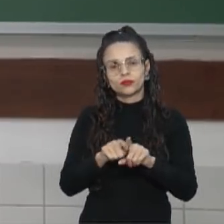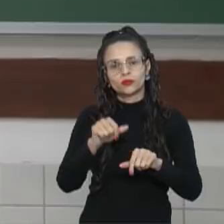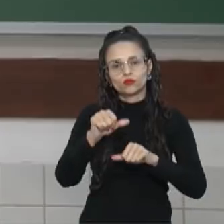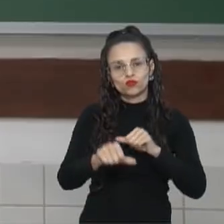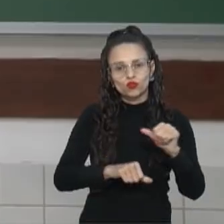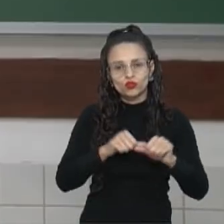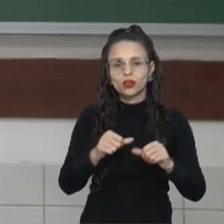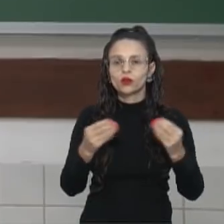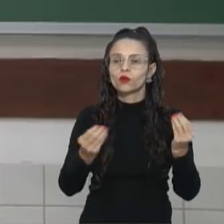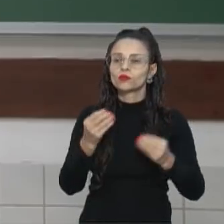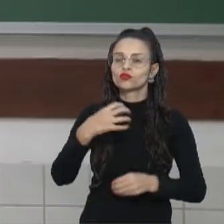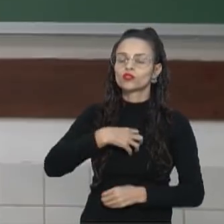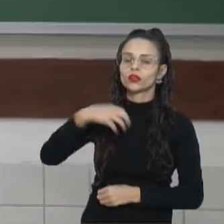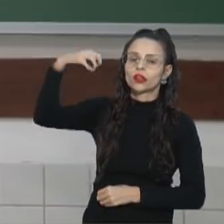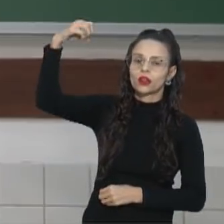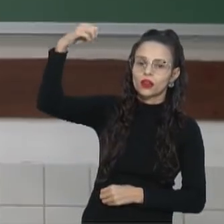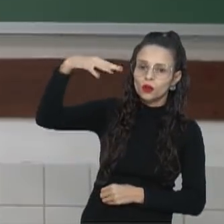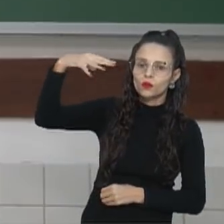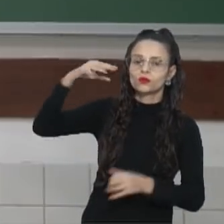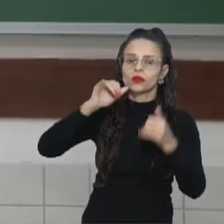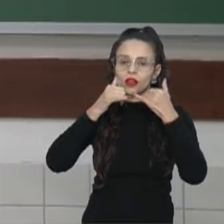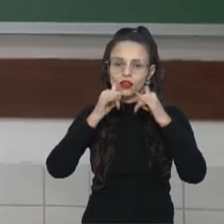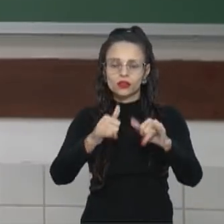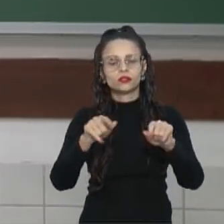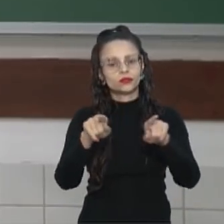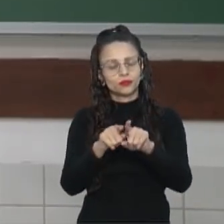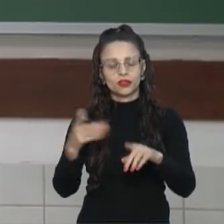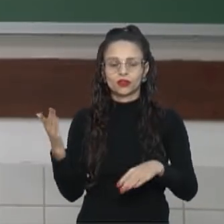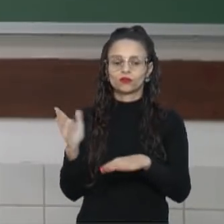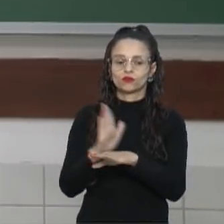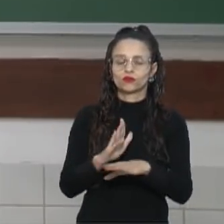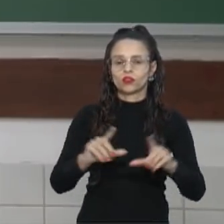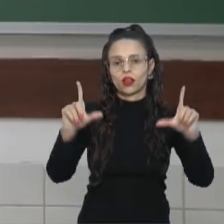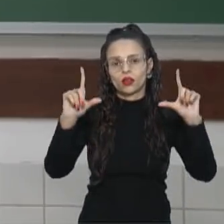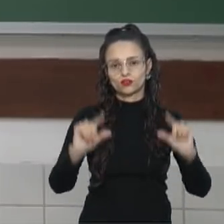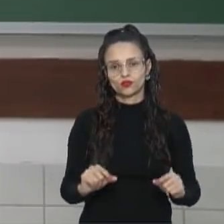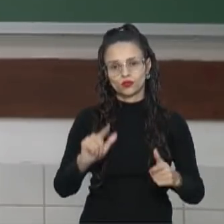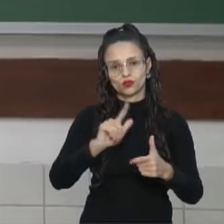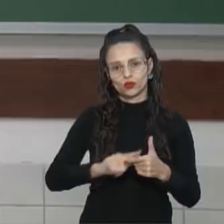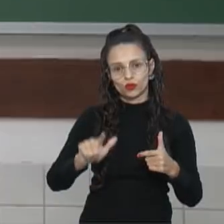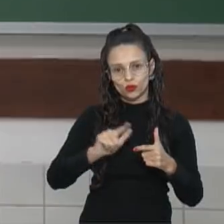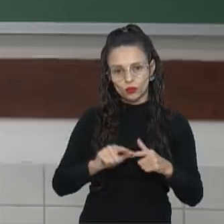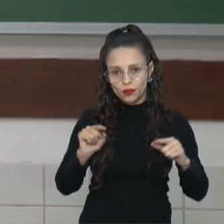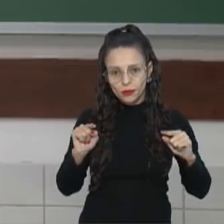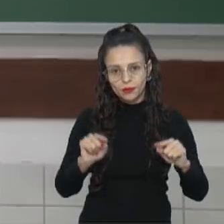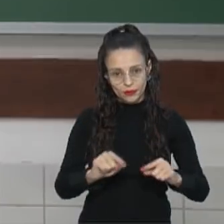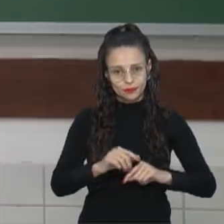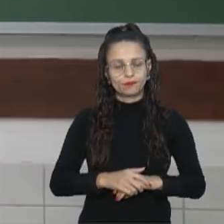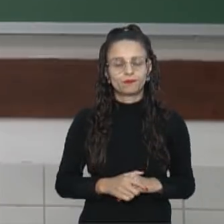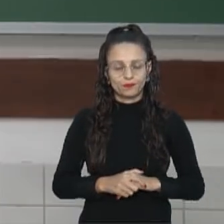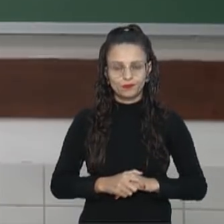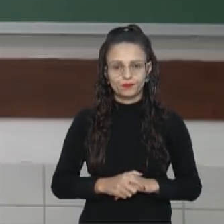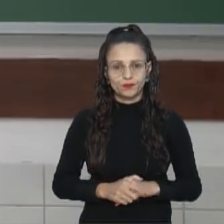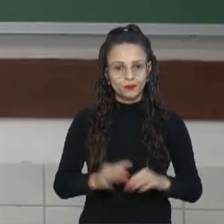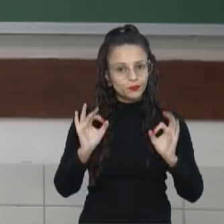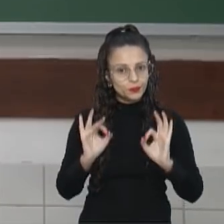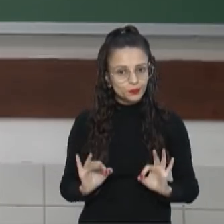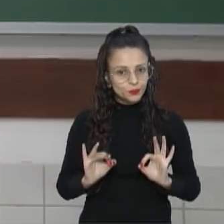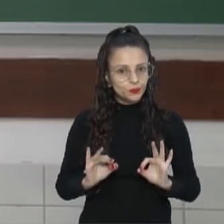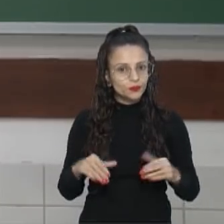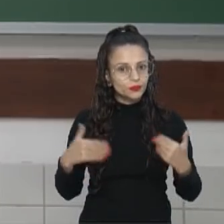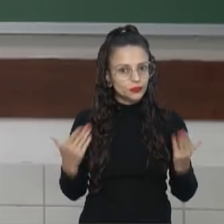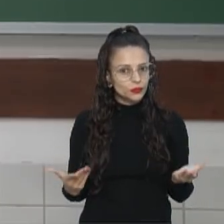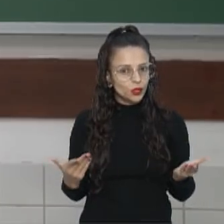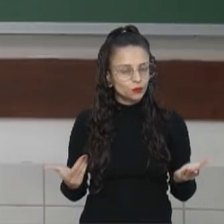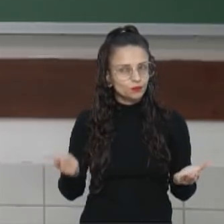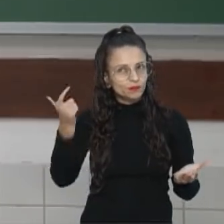geramos eletricidade ajuda a diminuir o problema do efeito estufa aumentando, correto? Então temos